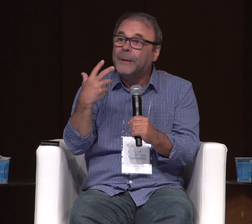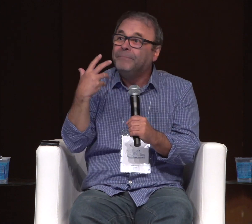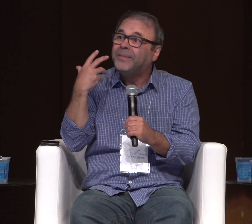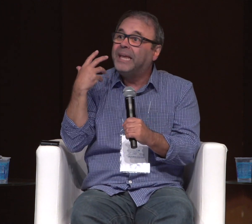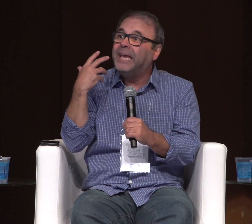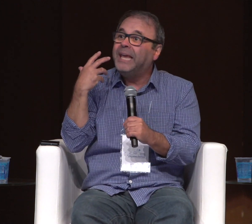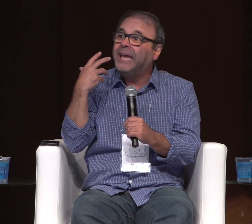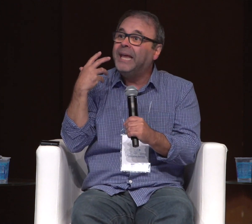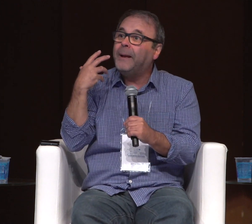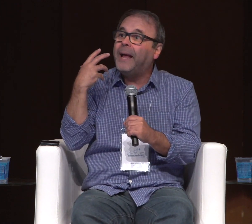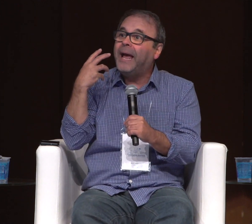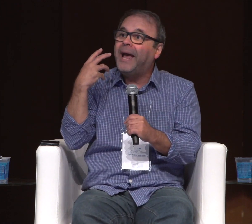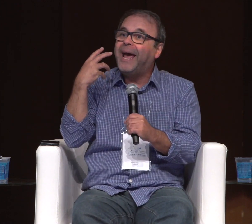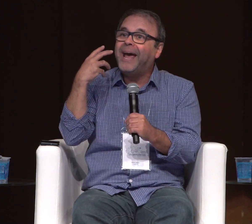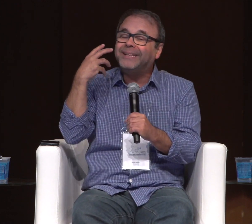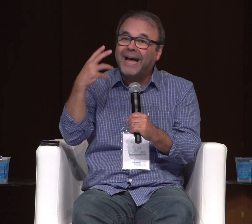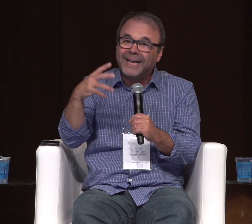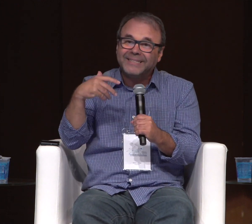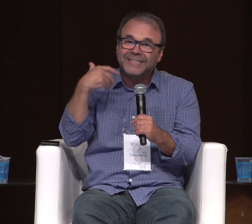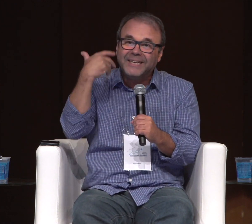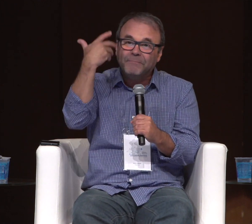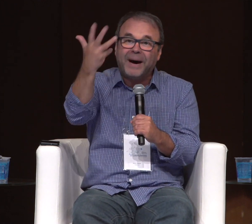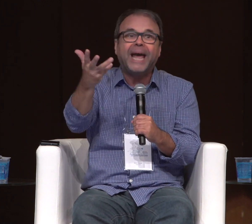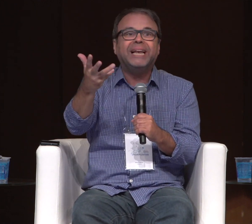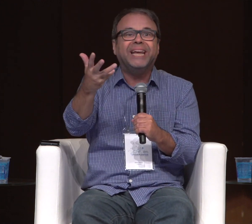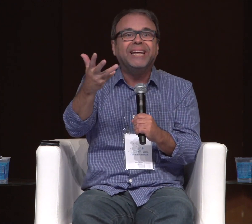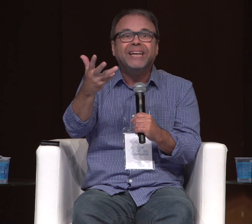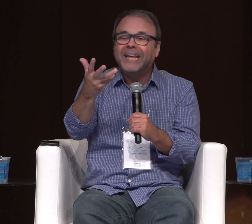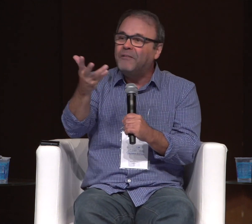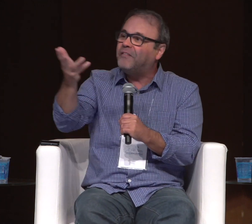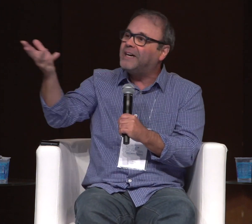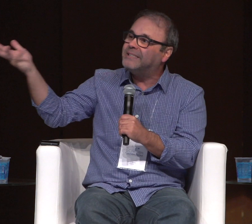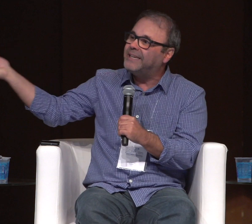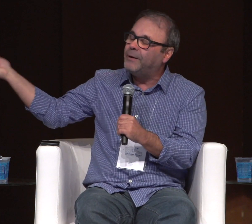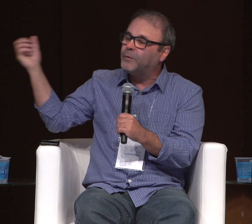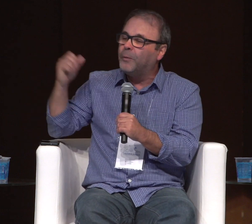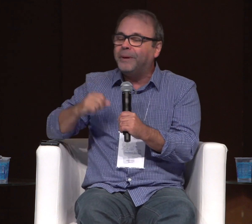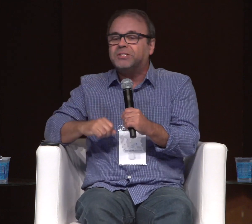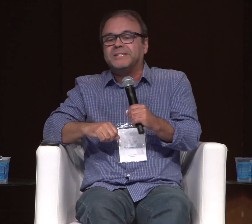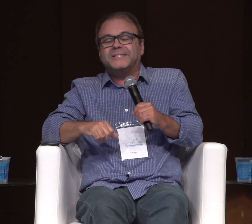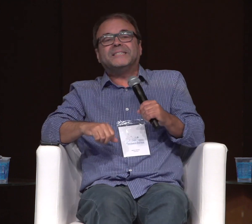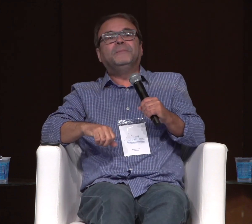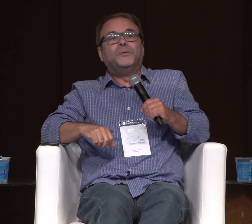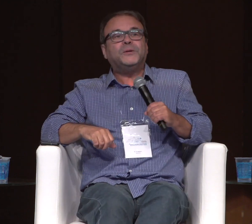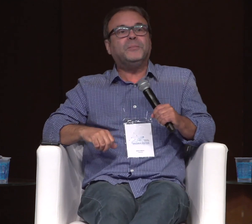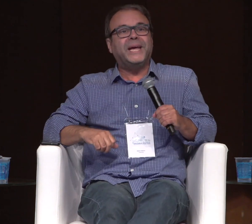tem que dar esse baile e fazer o que o